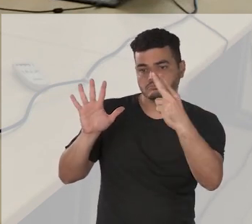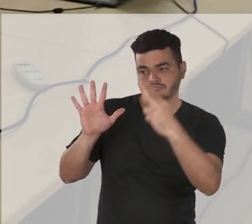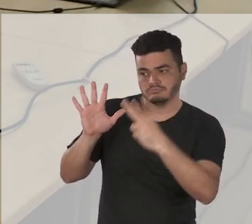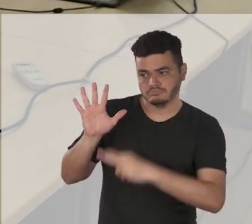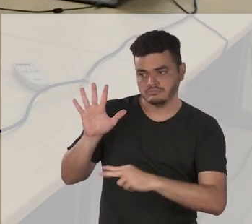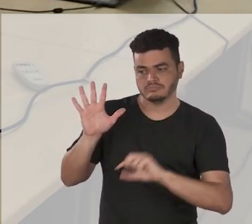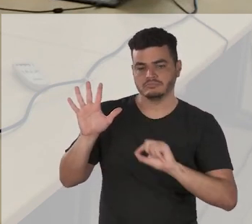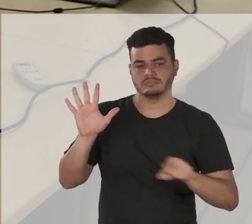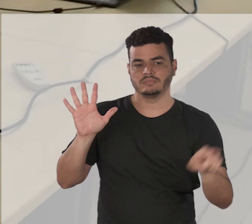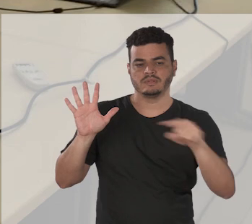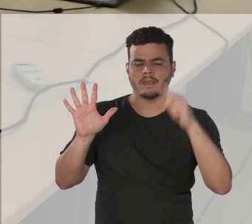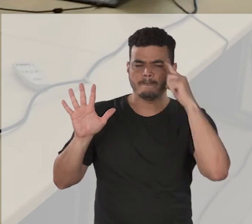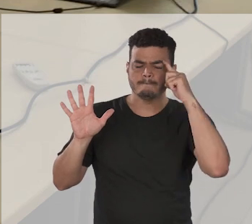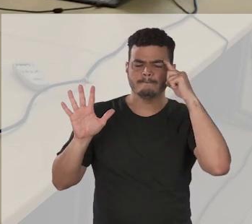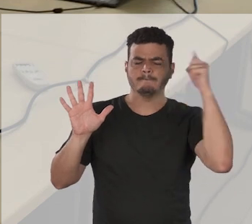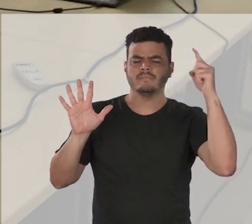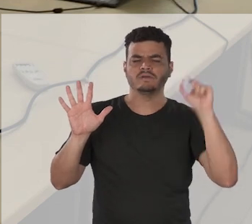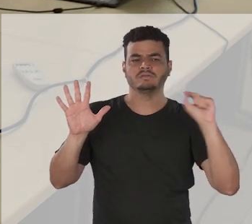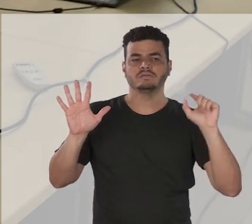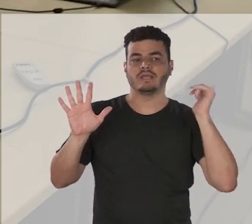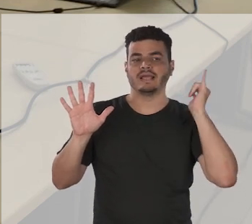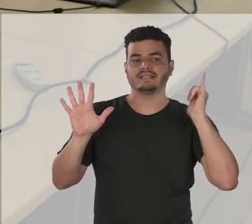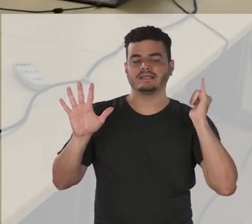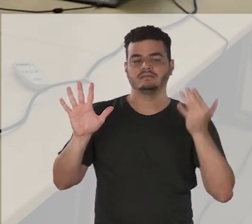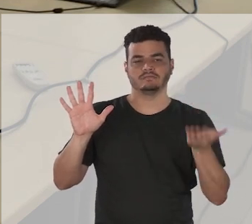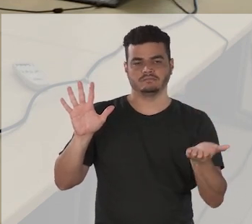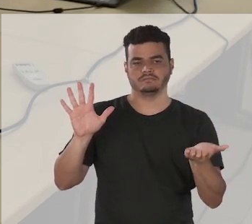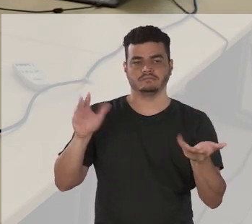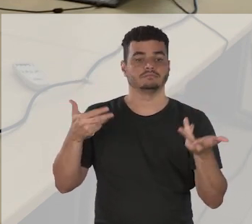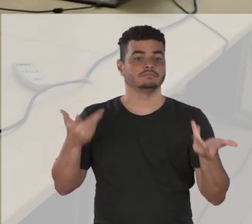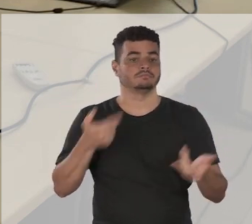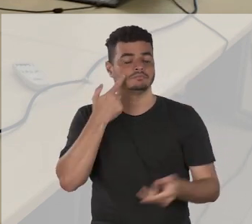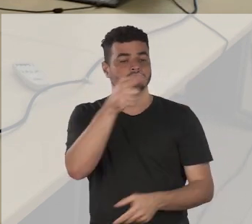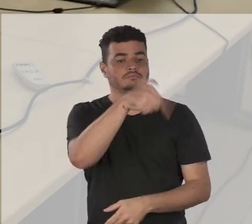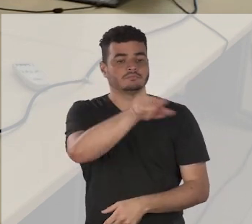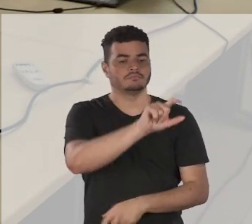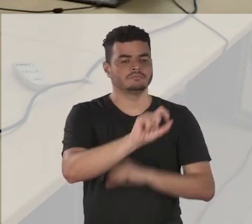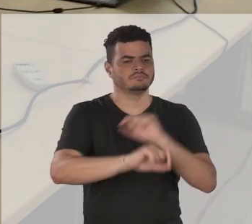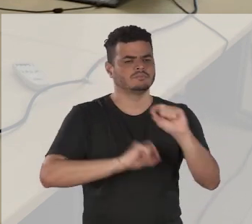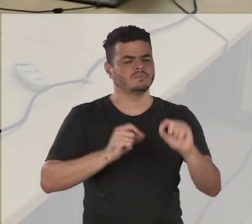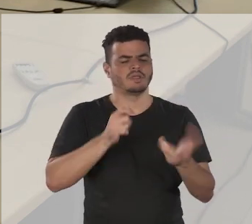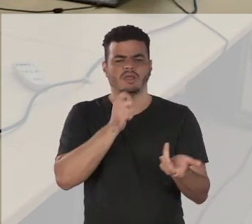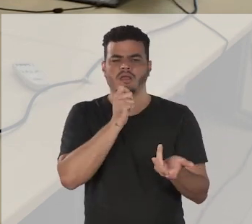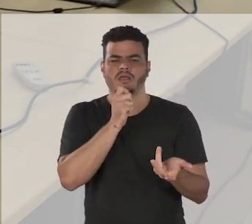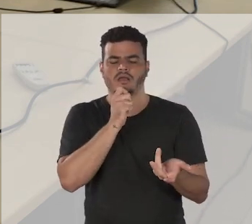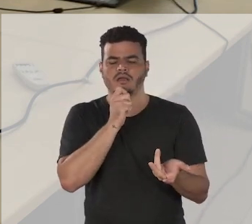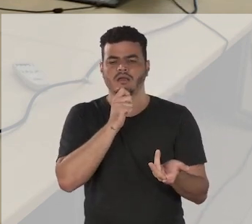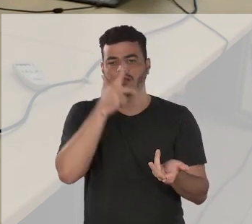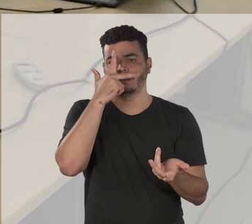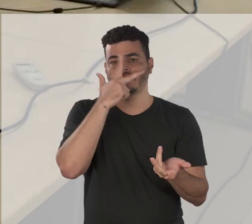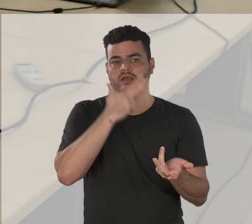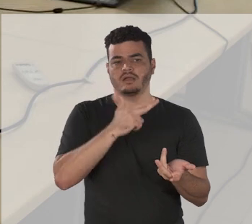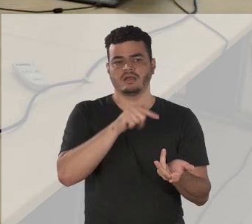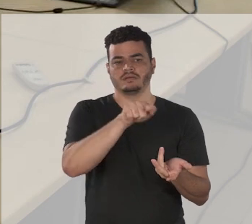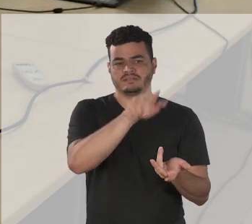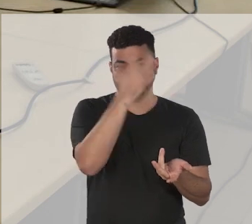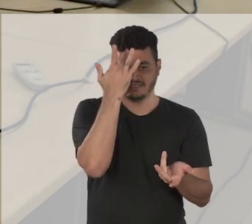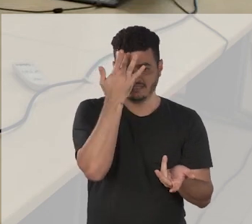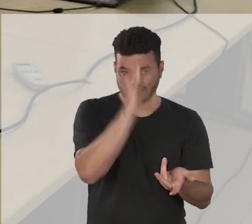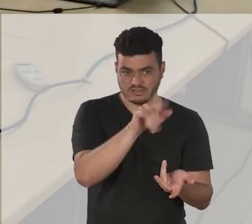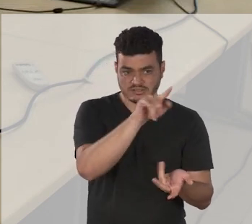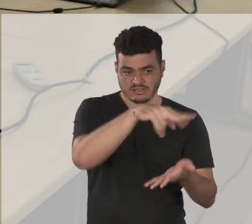a história. E isso, atenção, faz com que as crianças, né, que não estão ainda